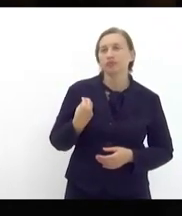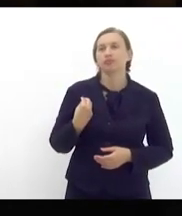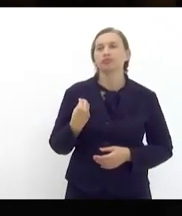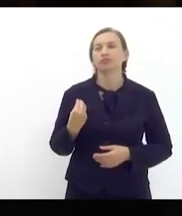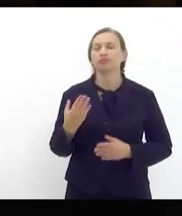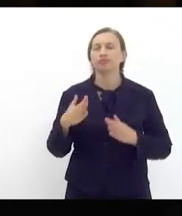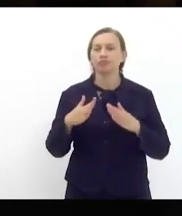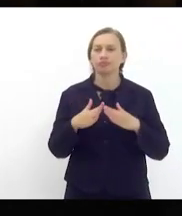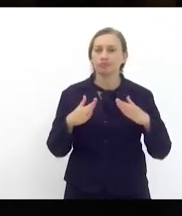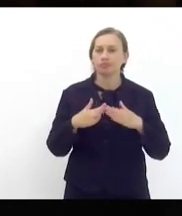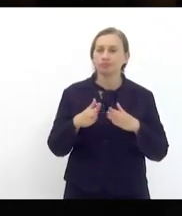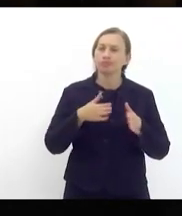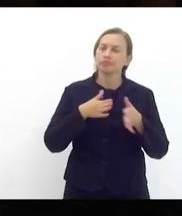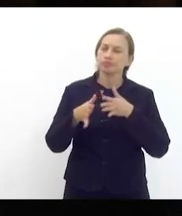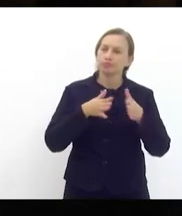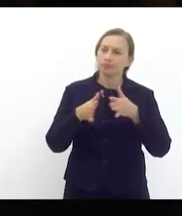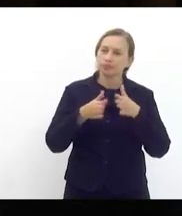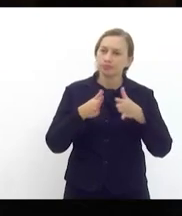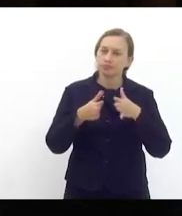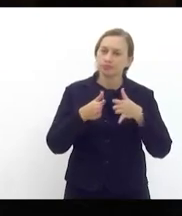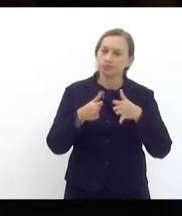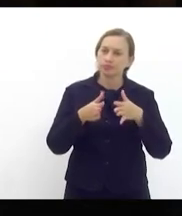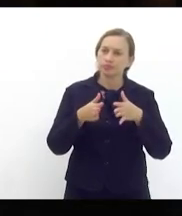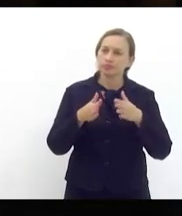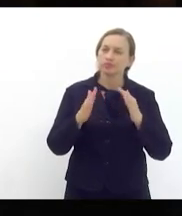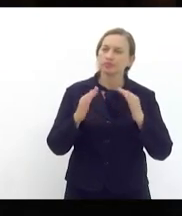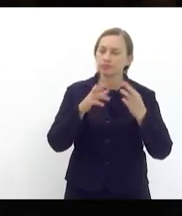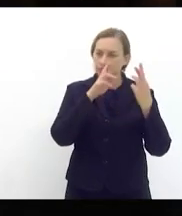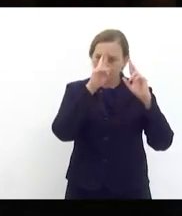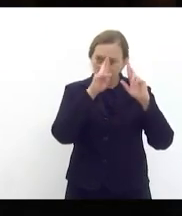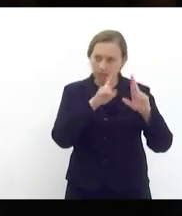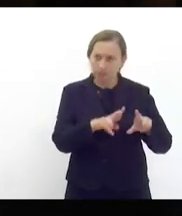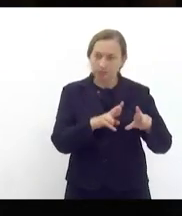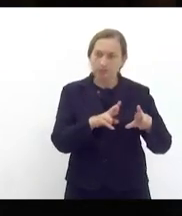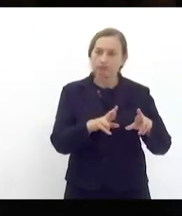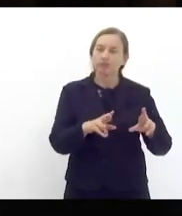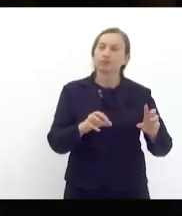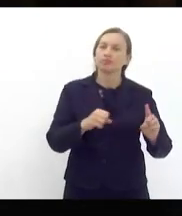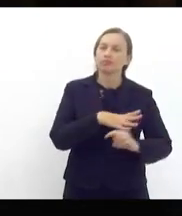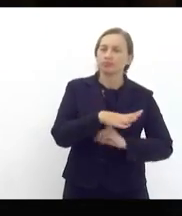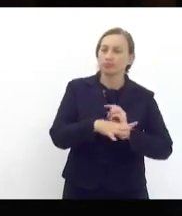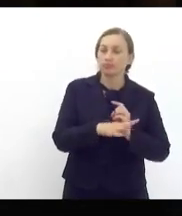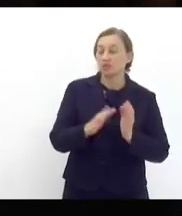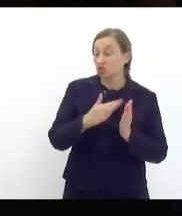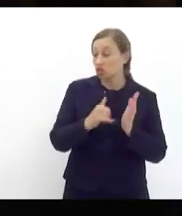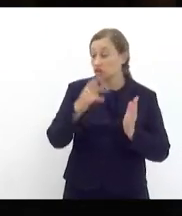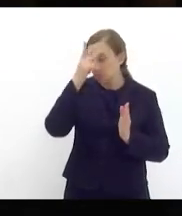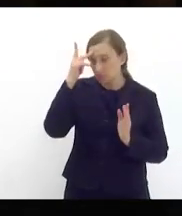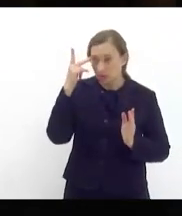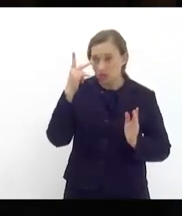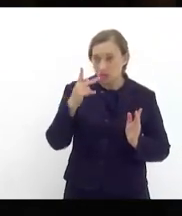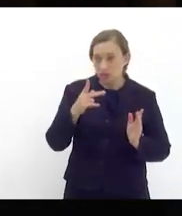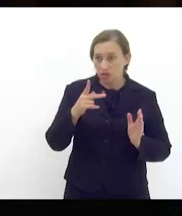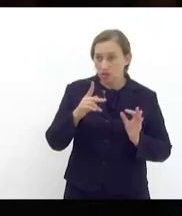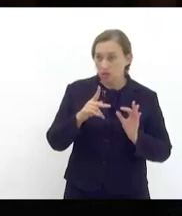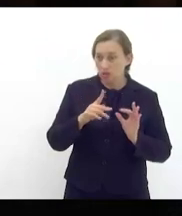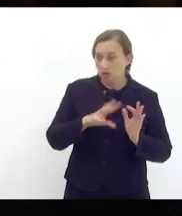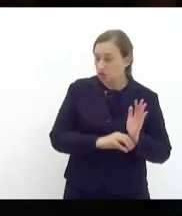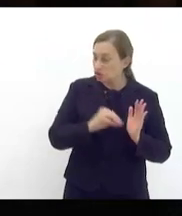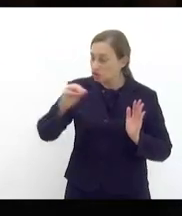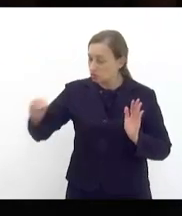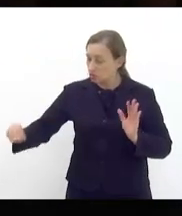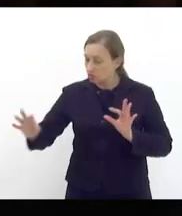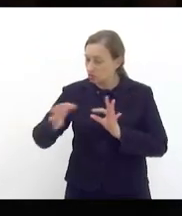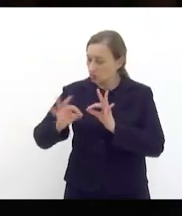pessoas possam ter a sua sociabilidade respeitada, porque retirar aquela pessoa dali e colocar longe é que